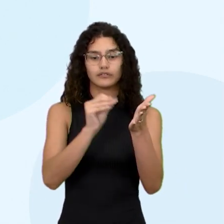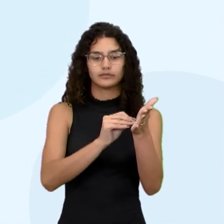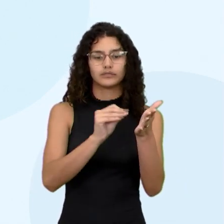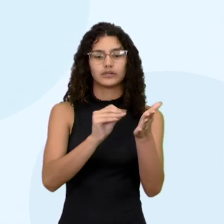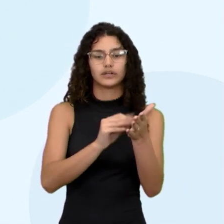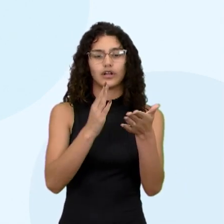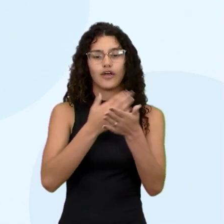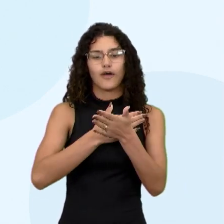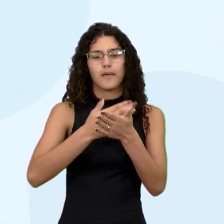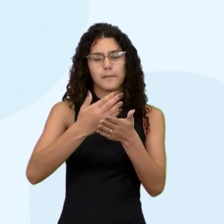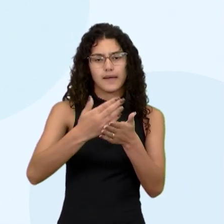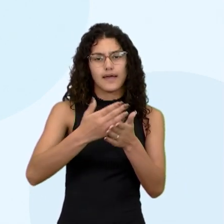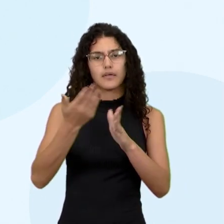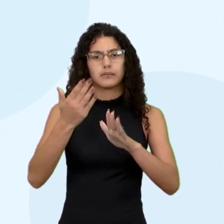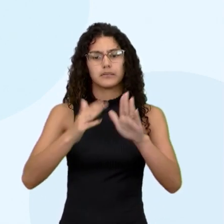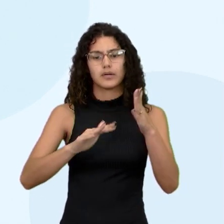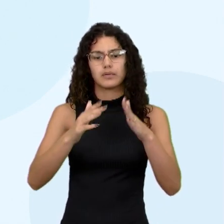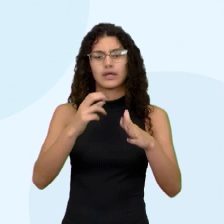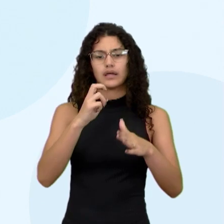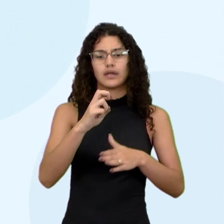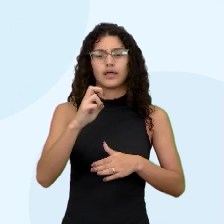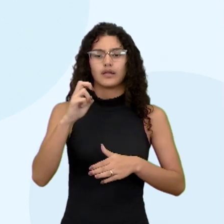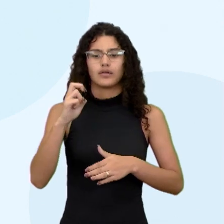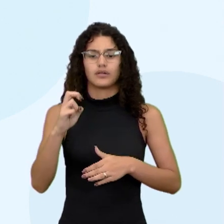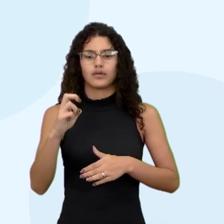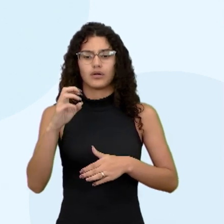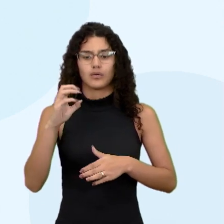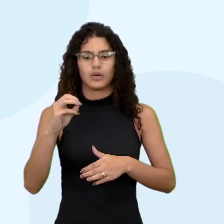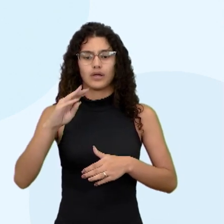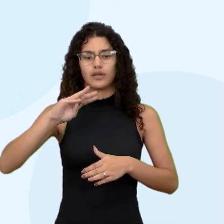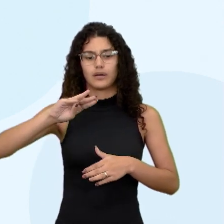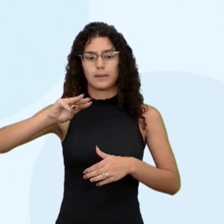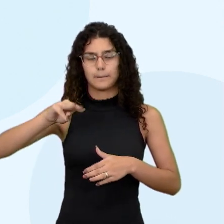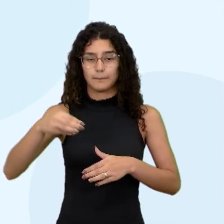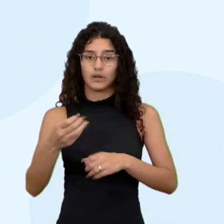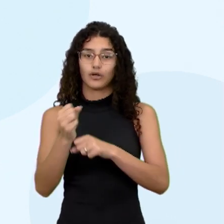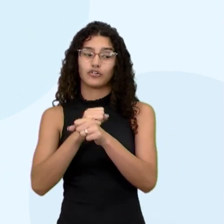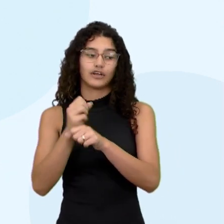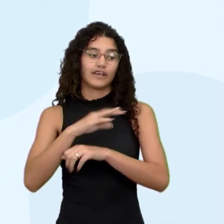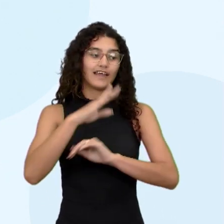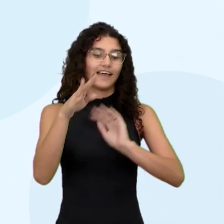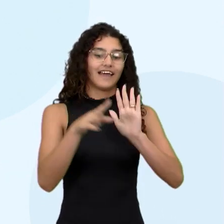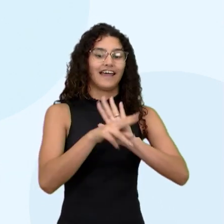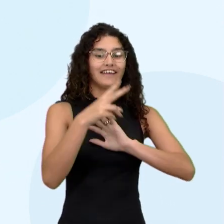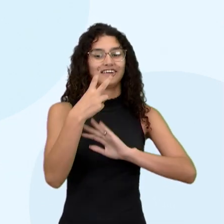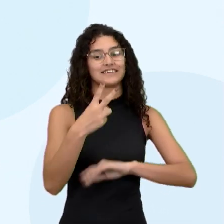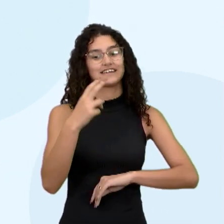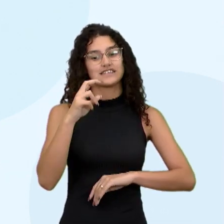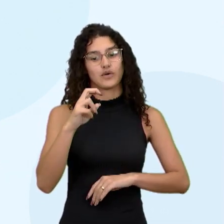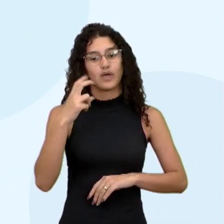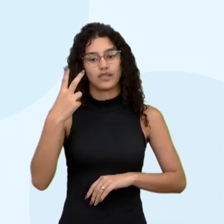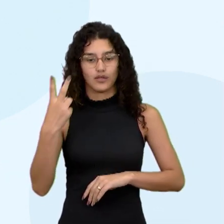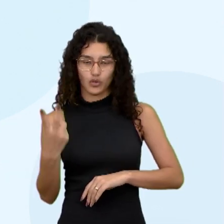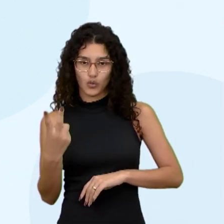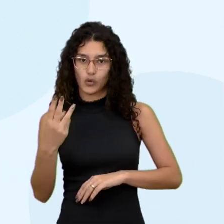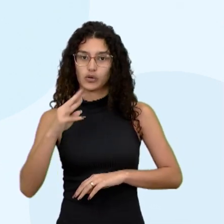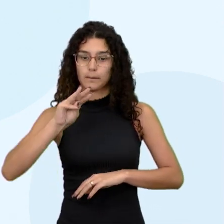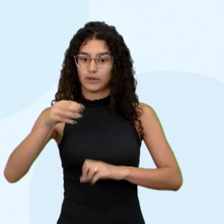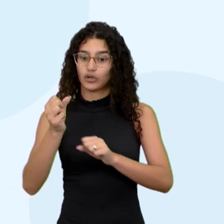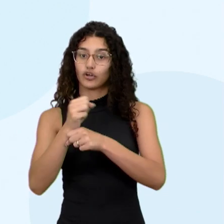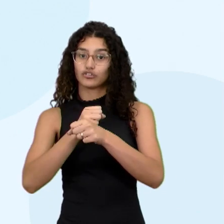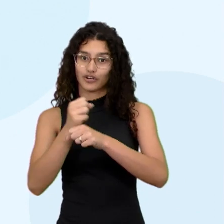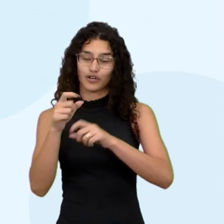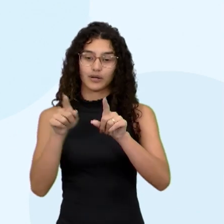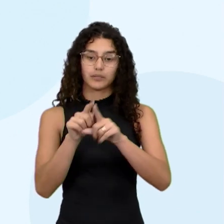Paleozoico, começa aí em torno de 541 milhões de anos, vai até 252 milhões de anos,